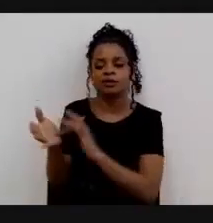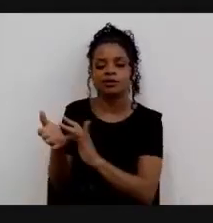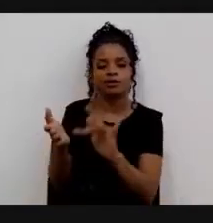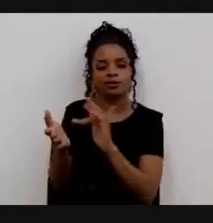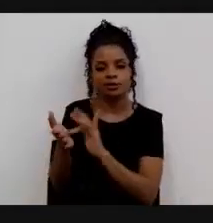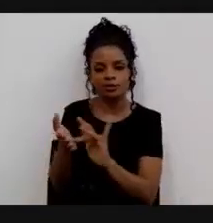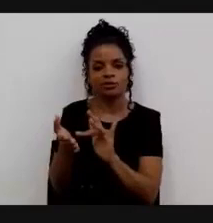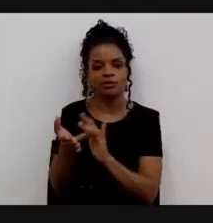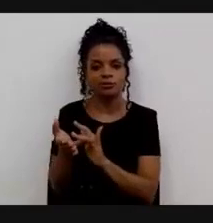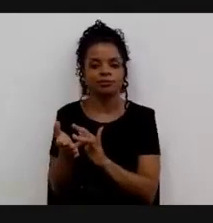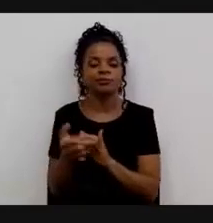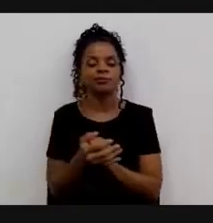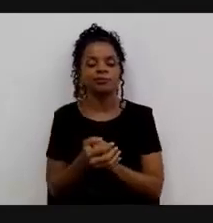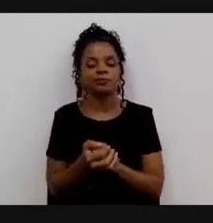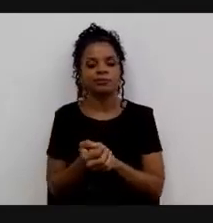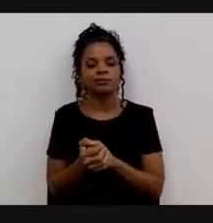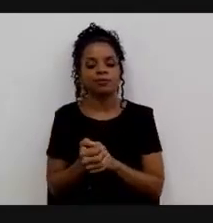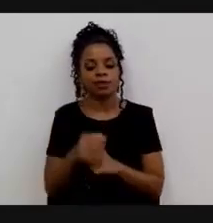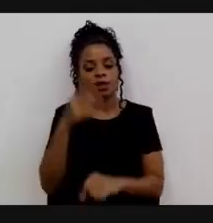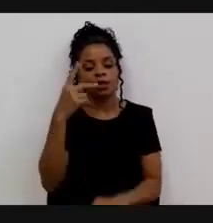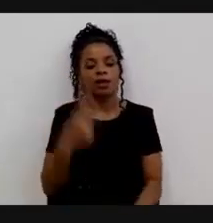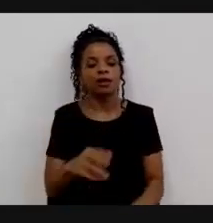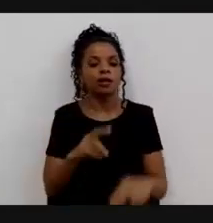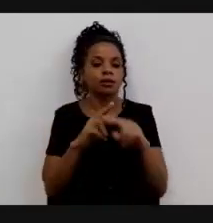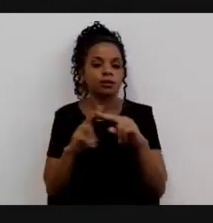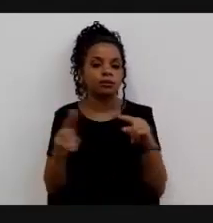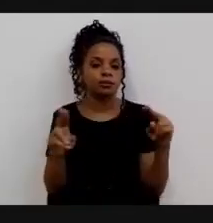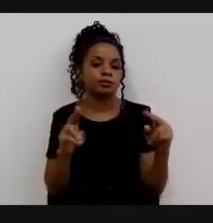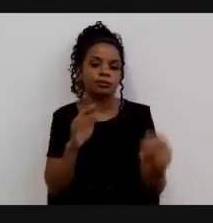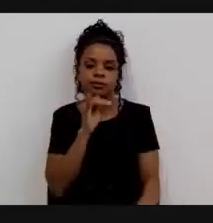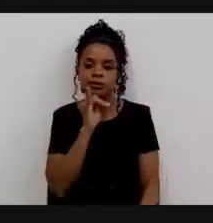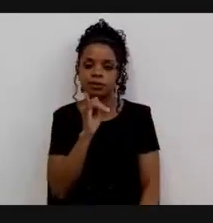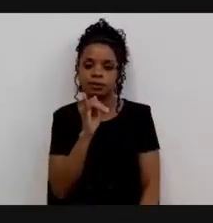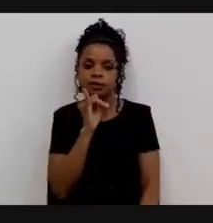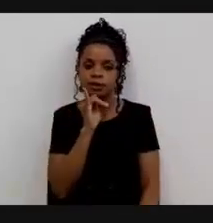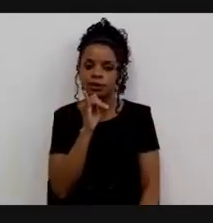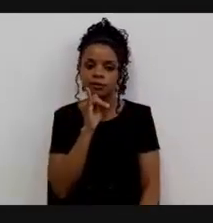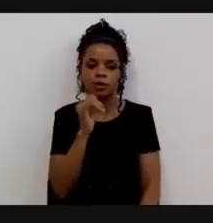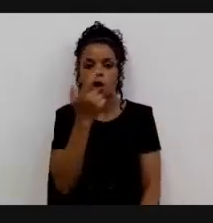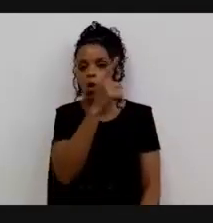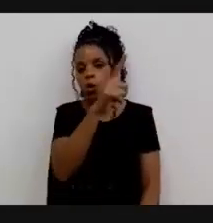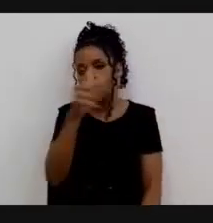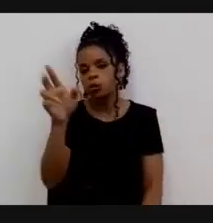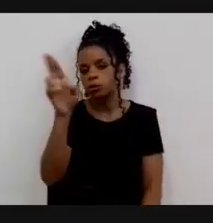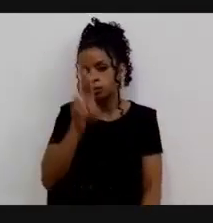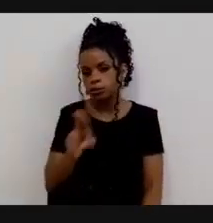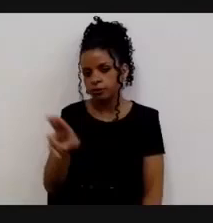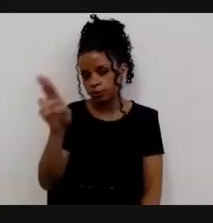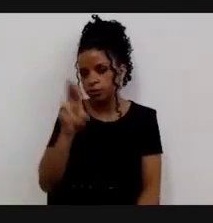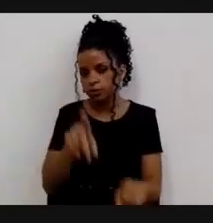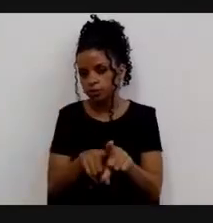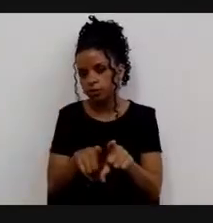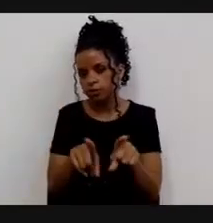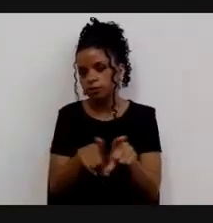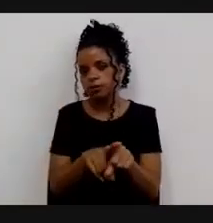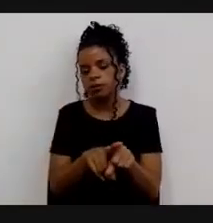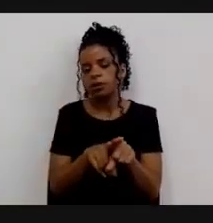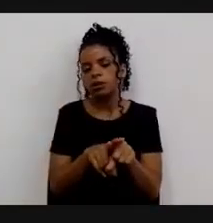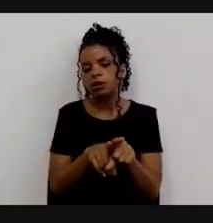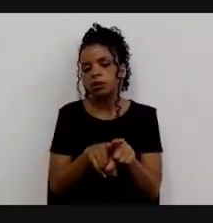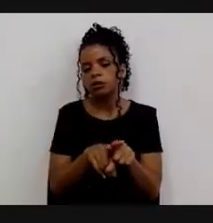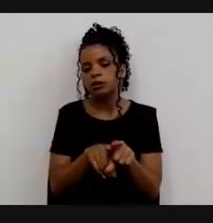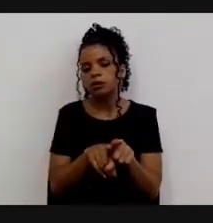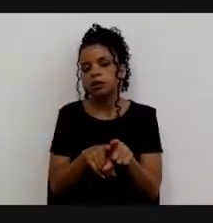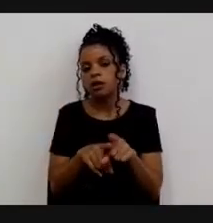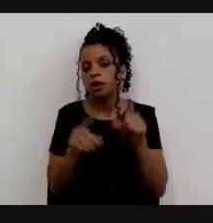para fazer isso. Né? Aqui na Universidade de Brasília, por exemplo, normalmente, nas outras universidades também é mais ou menos assim, esse núcleo